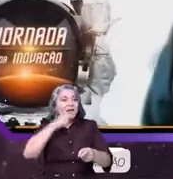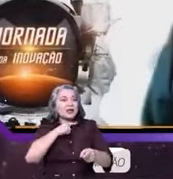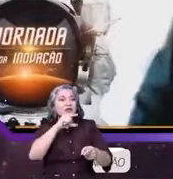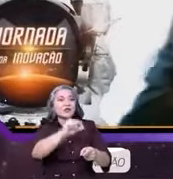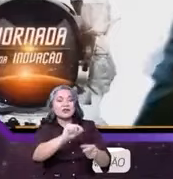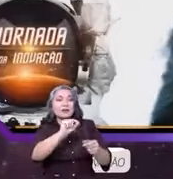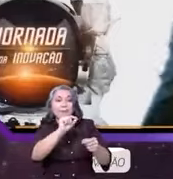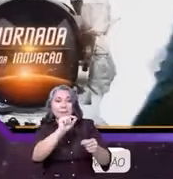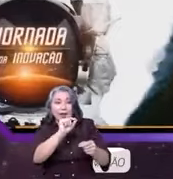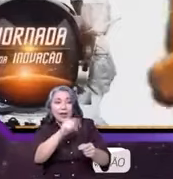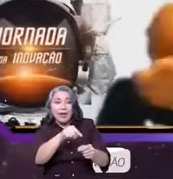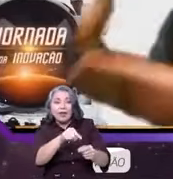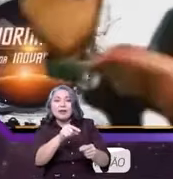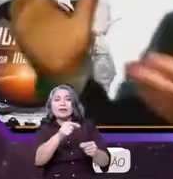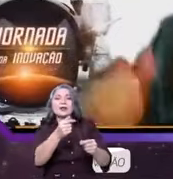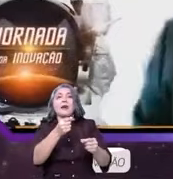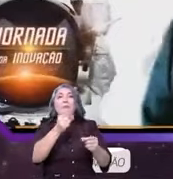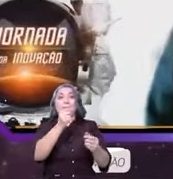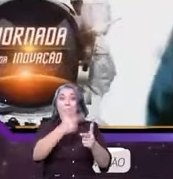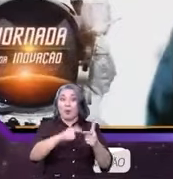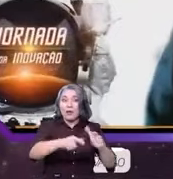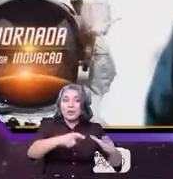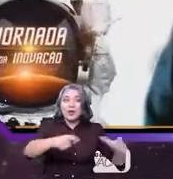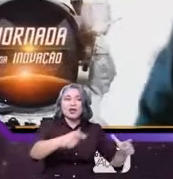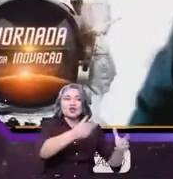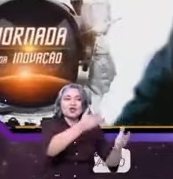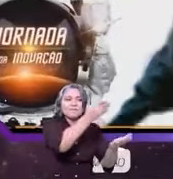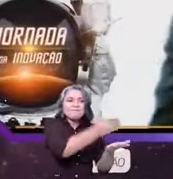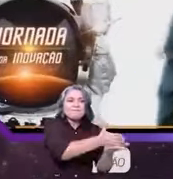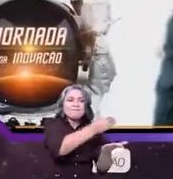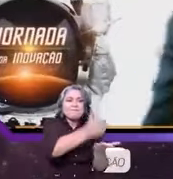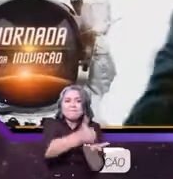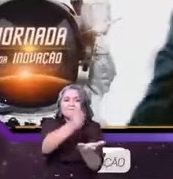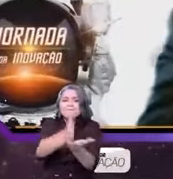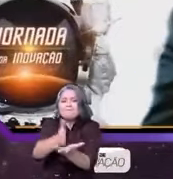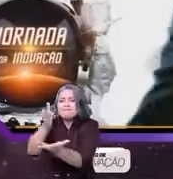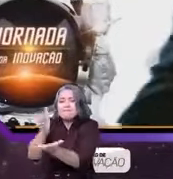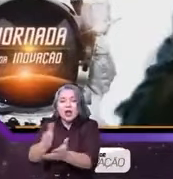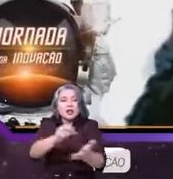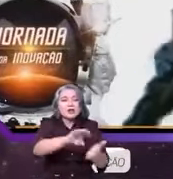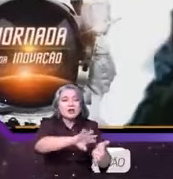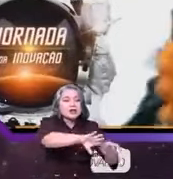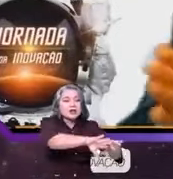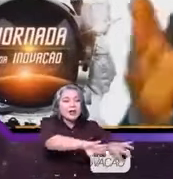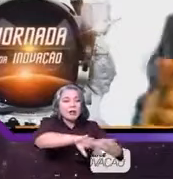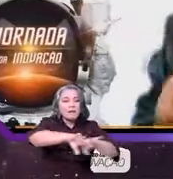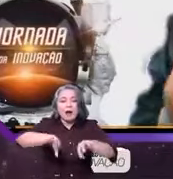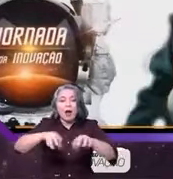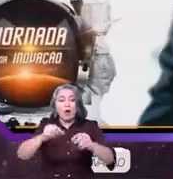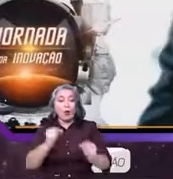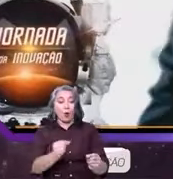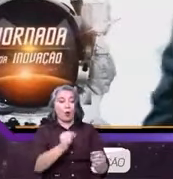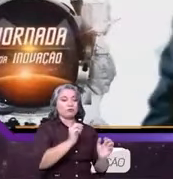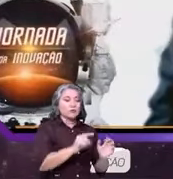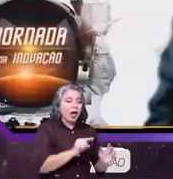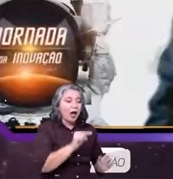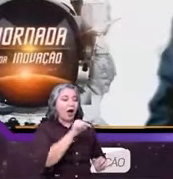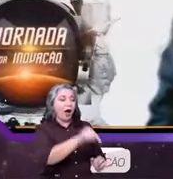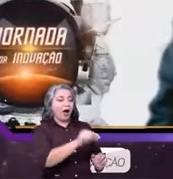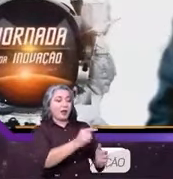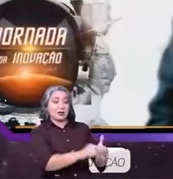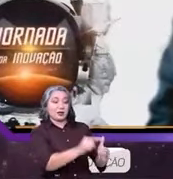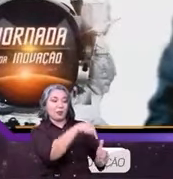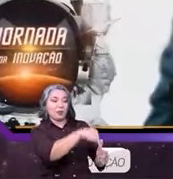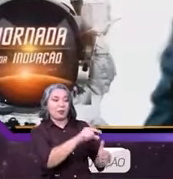problema, fracionar ele em pequenos problemas, tratar ele com intervenções pontuais, e eu não estou